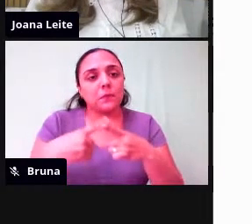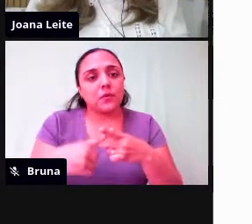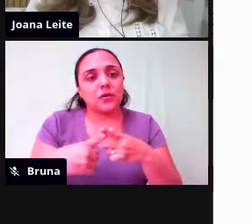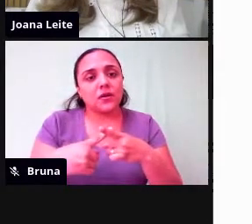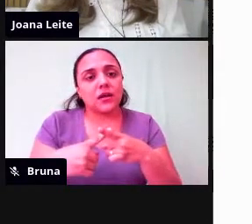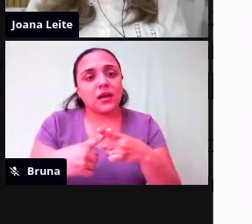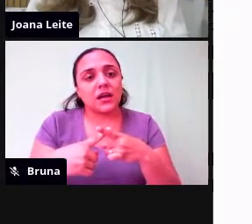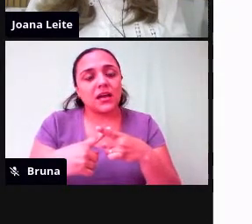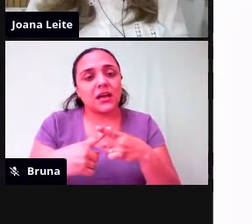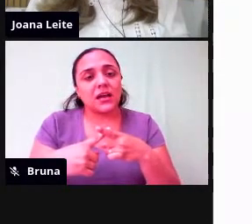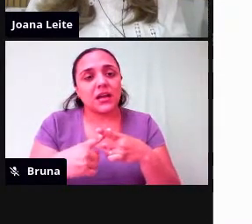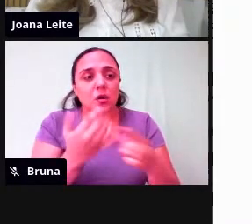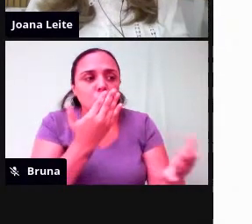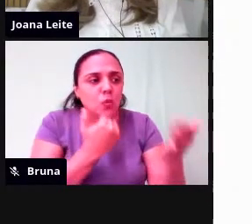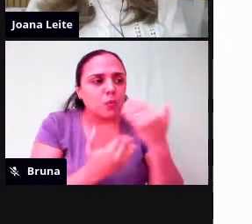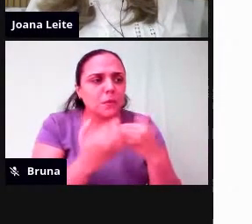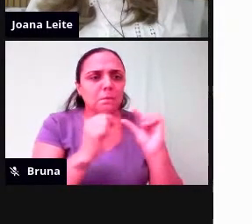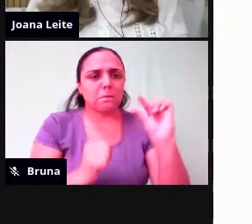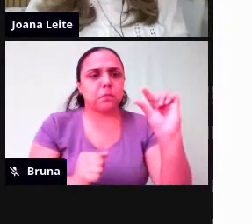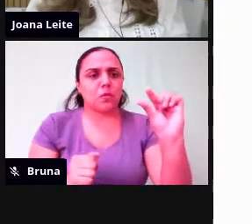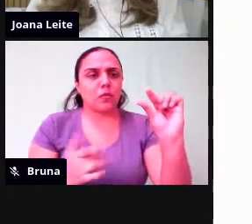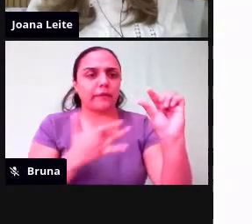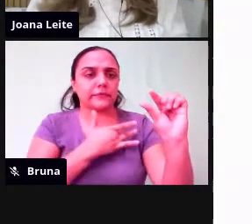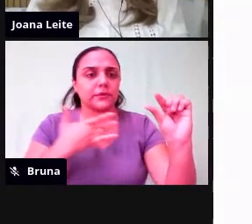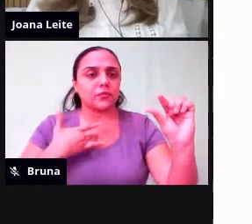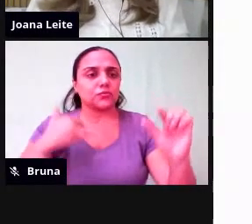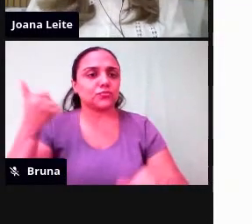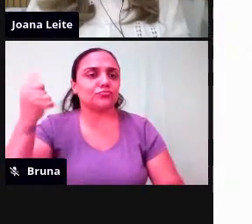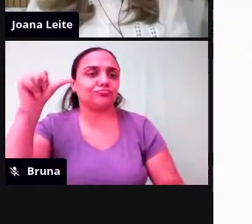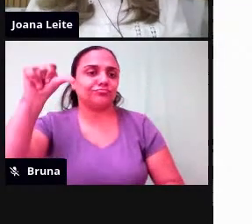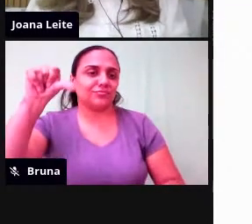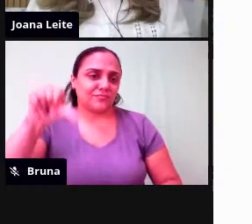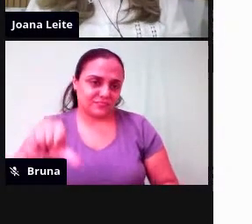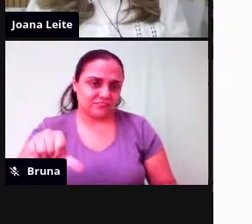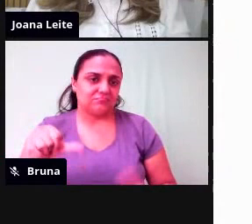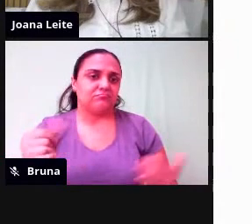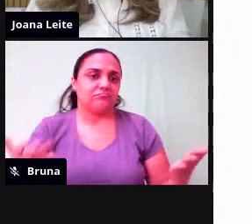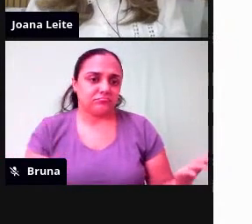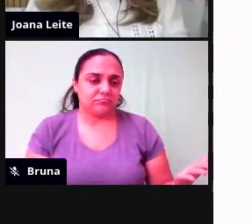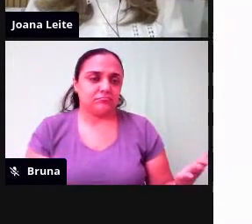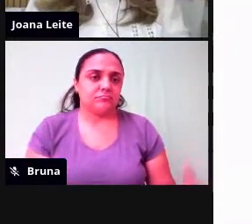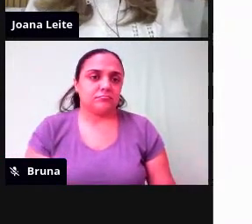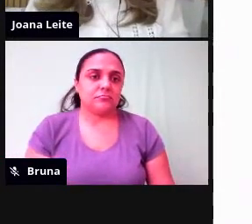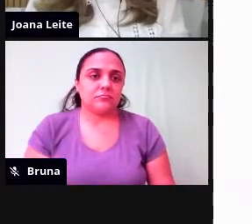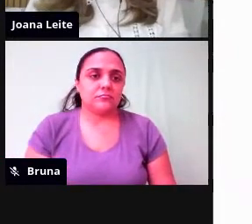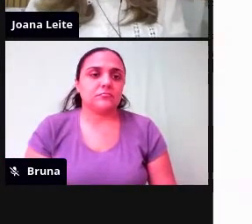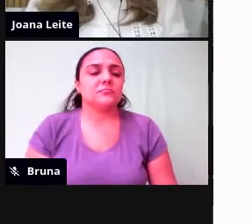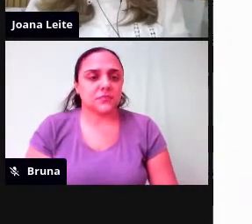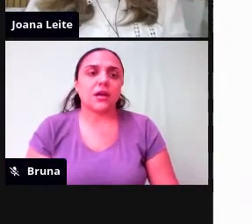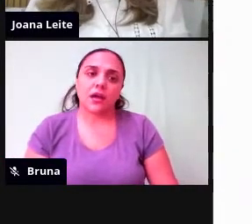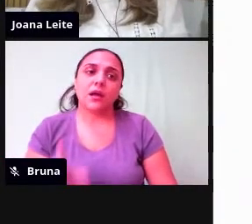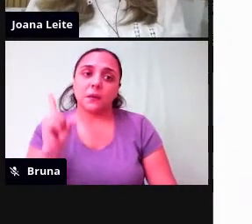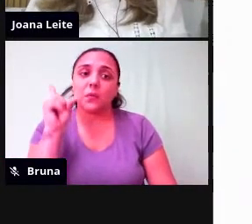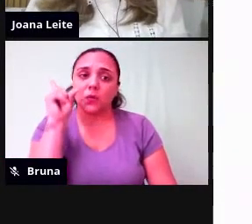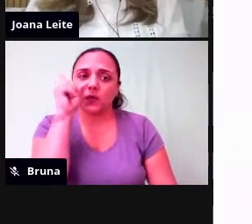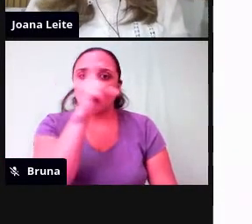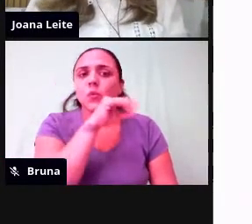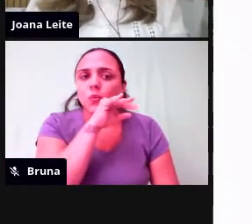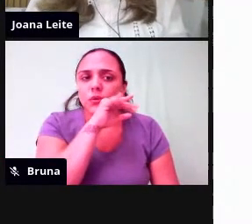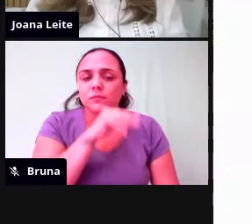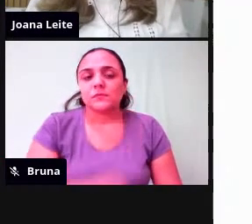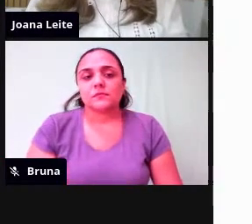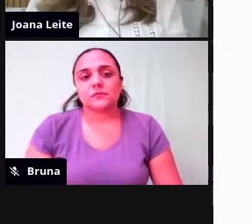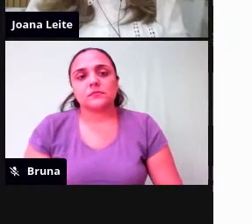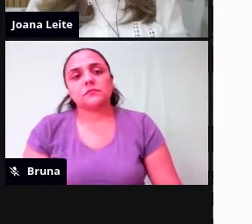consumo de alimentos, uma dieta muito restrita, né? Então, isso está associado a deficiências nutricionais.